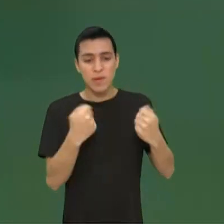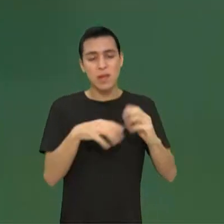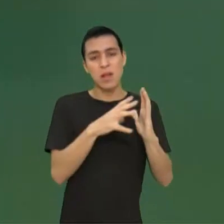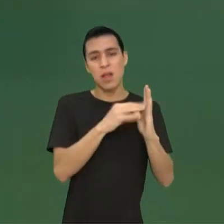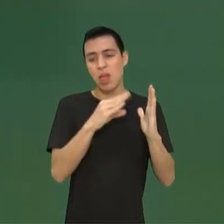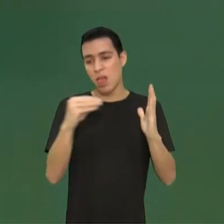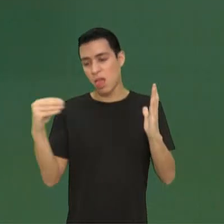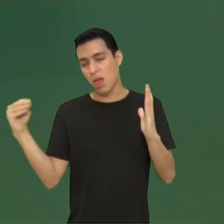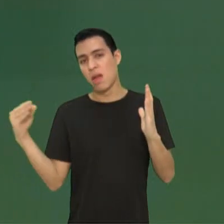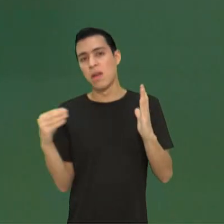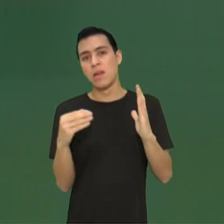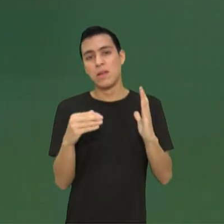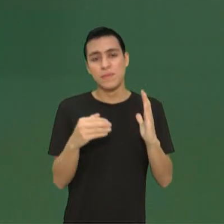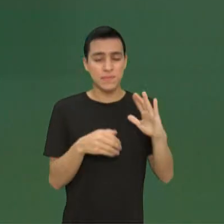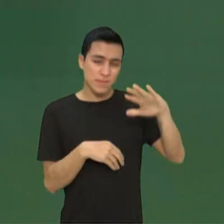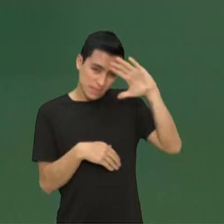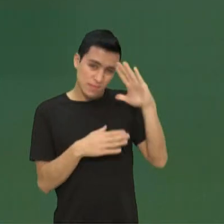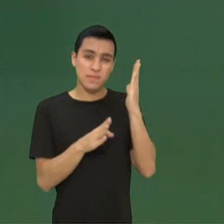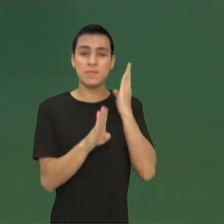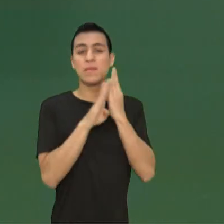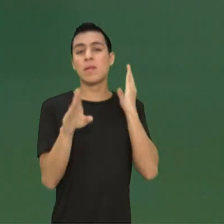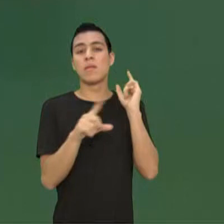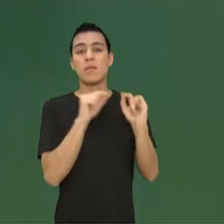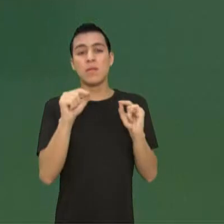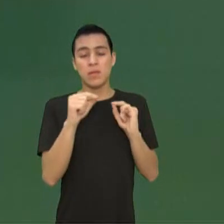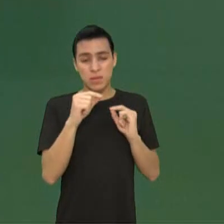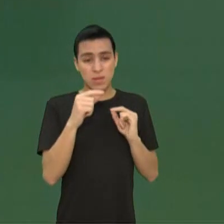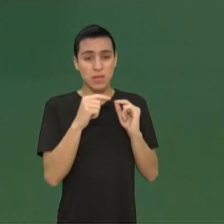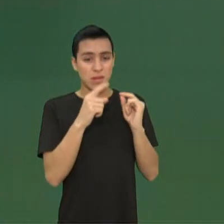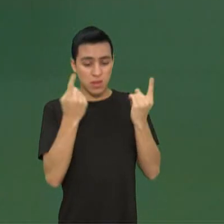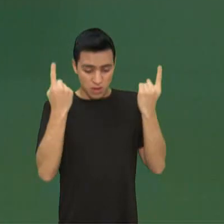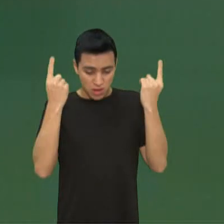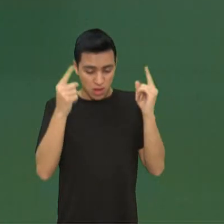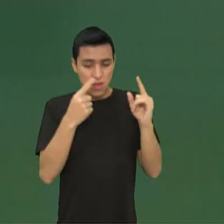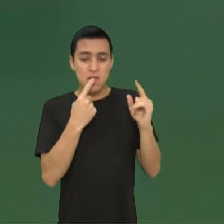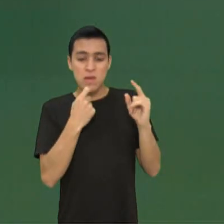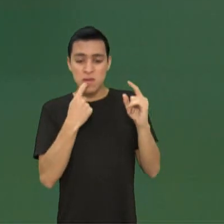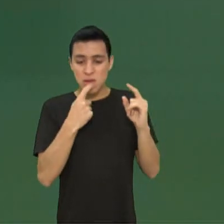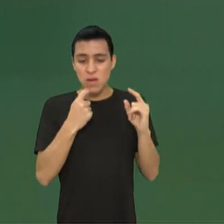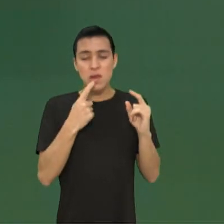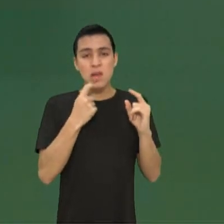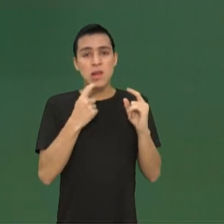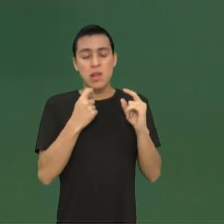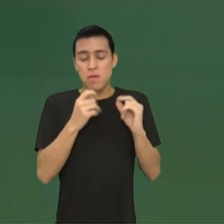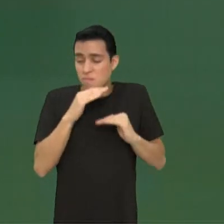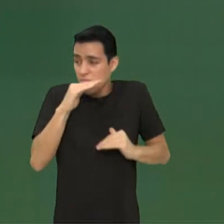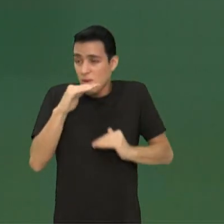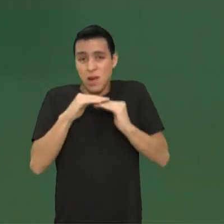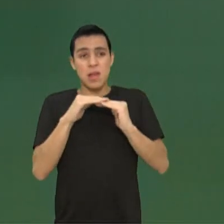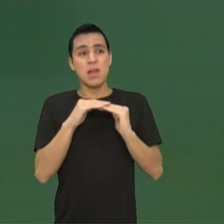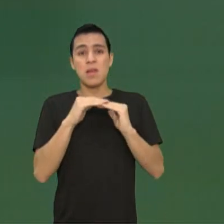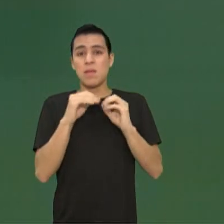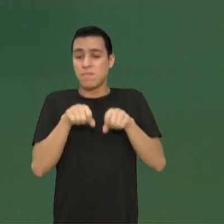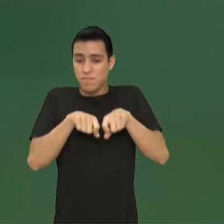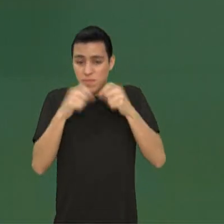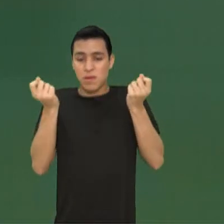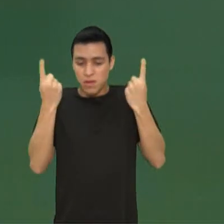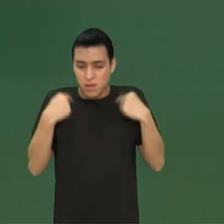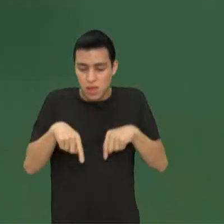cópias. Inclusive a febre vem quando a quantidade de cópias dentro do glóbulo vermelho é tão grande que os glóbulos vermelhos se